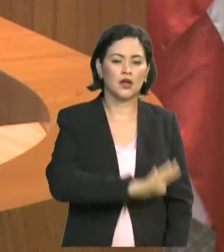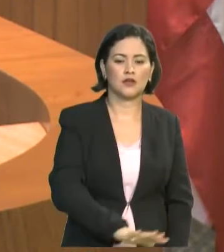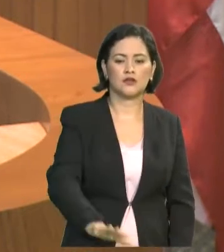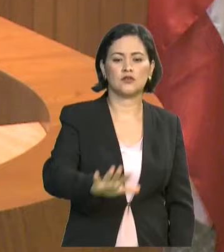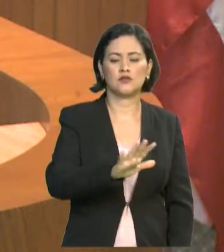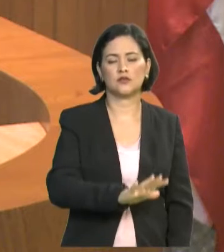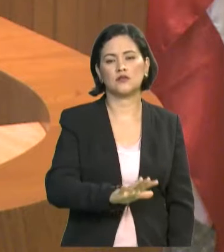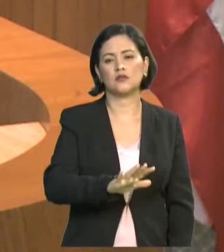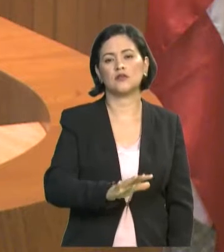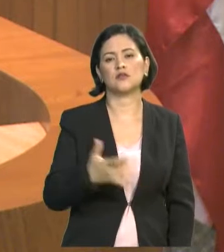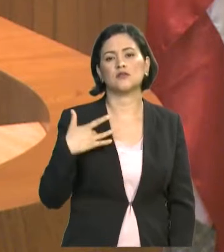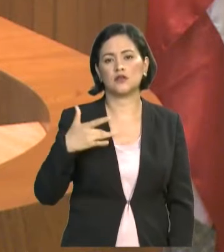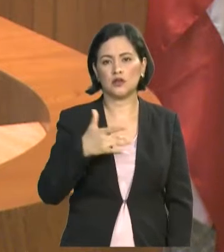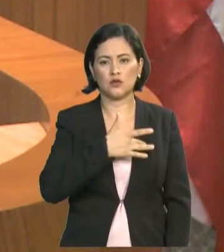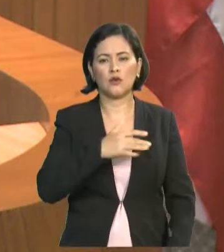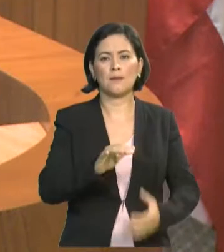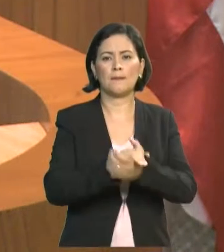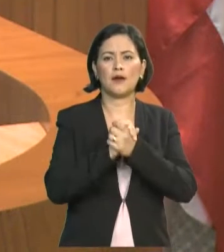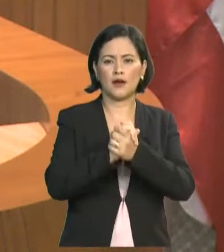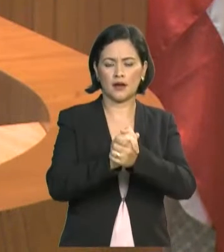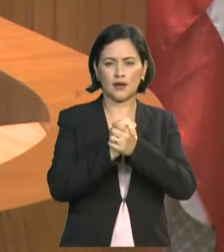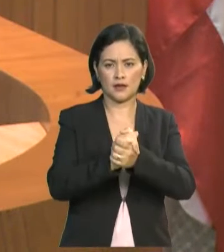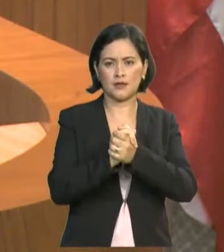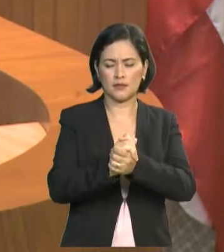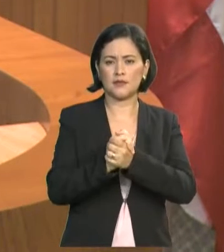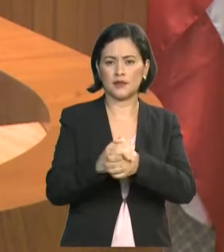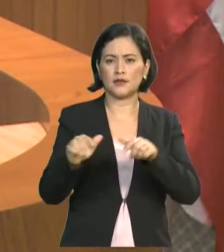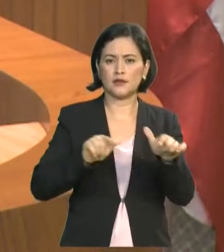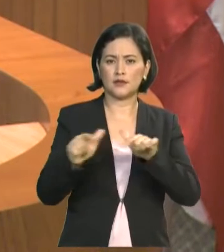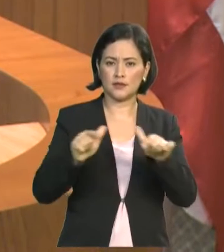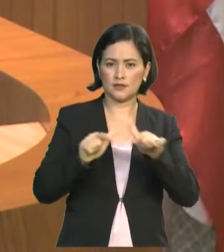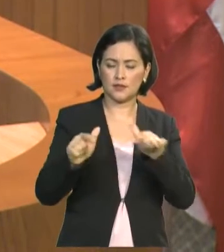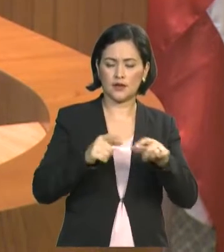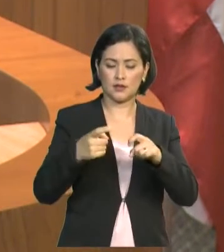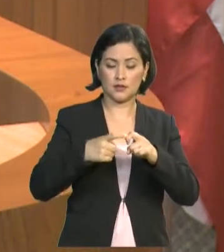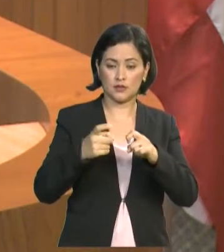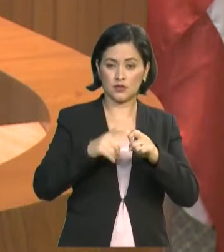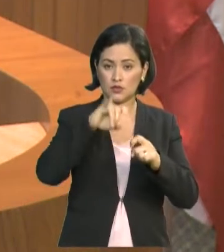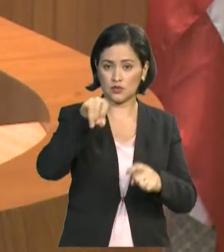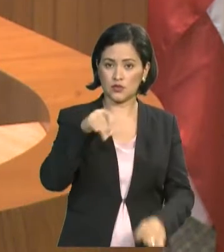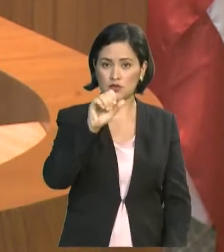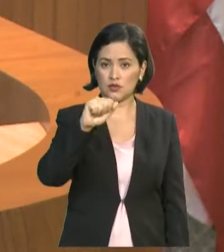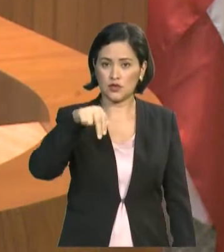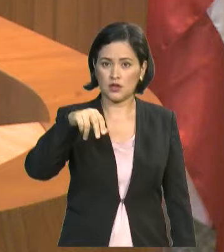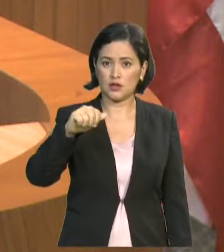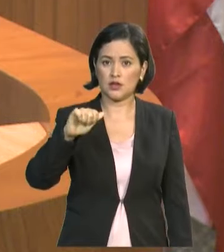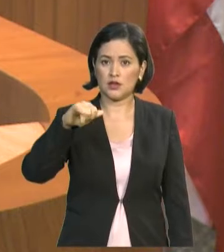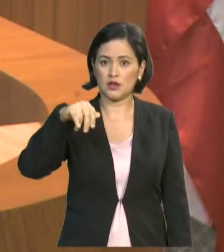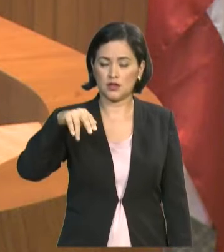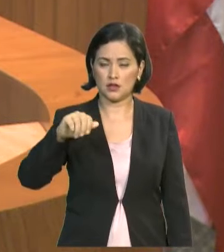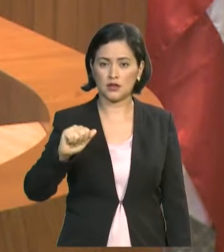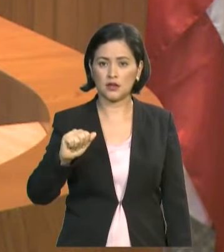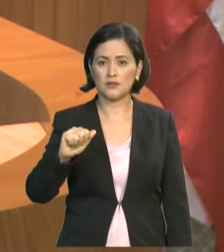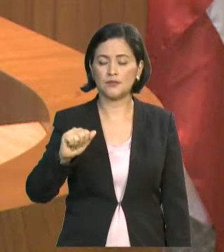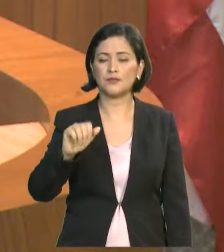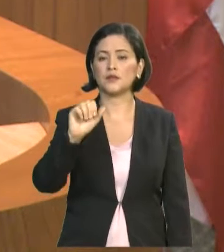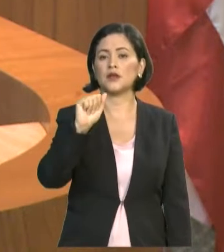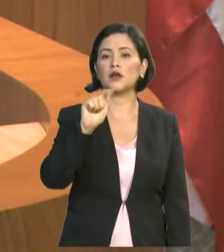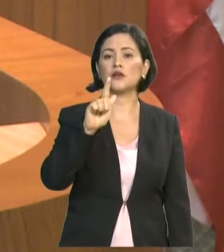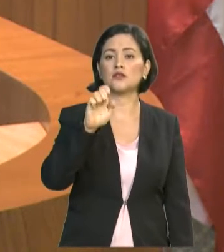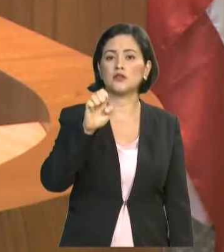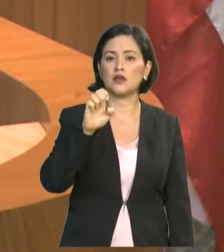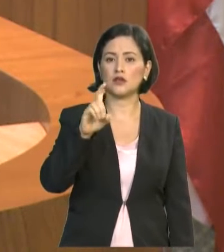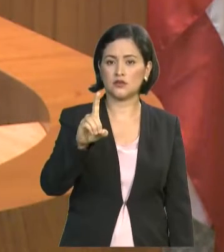parabenizar o trabalho da doutora Janaína, da GED, do Jailson, da GERP, que é o